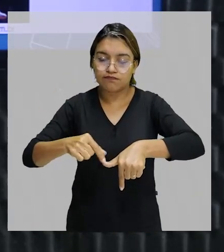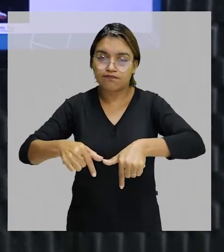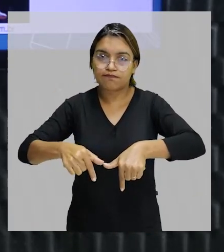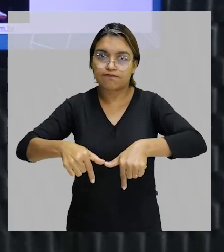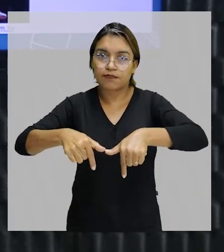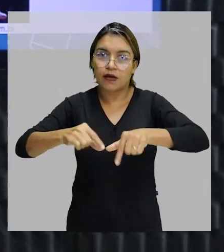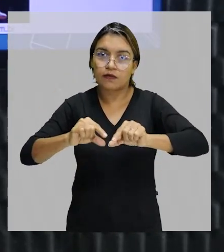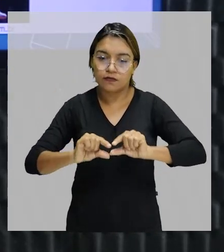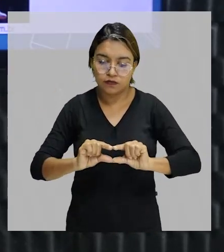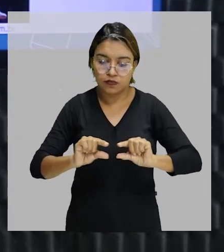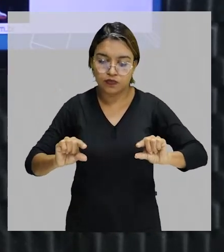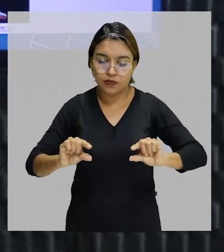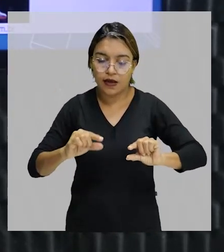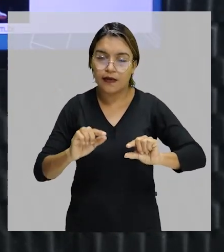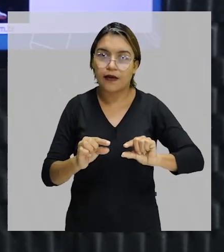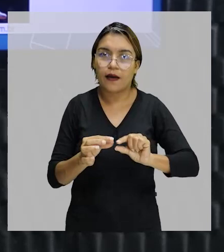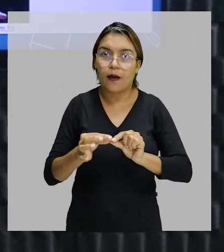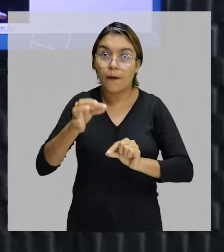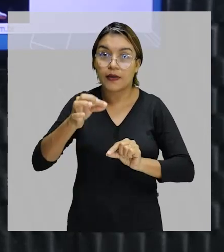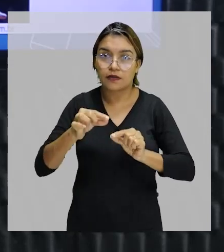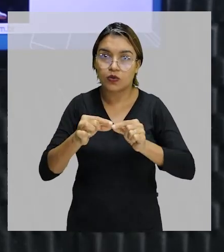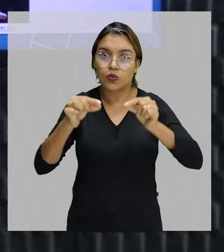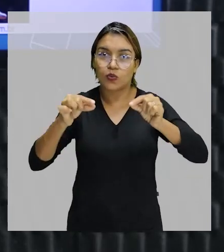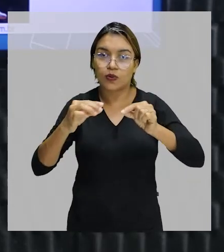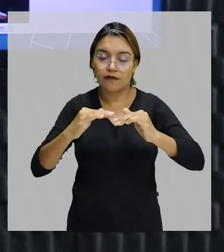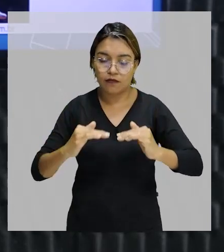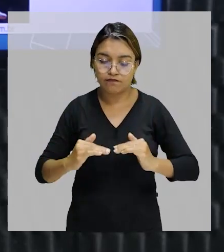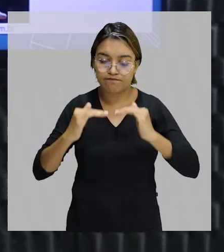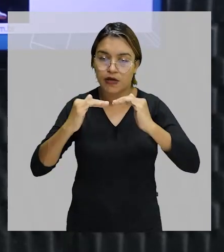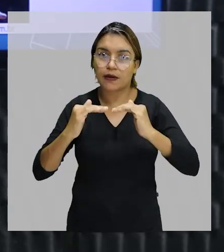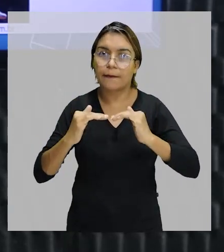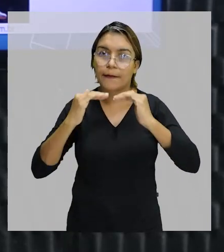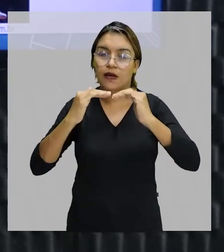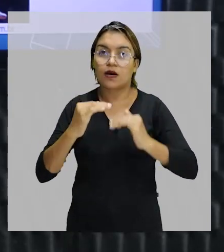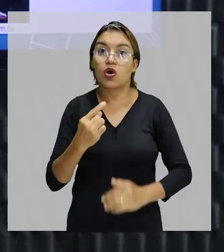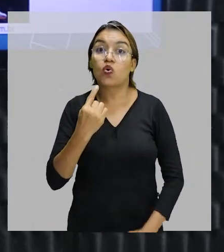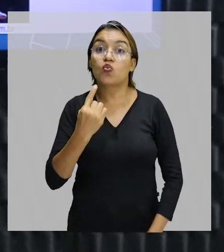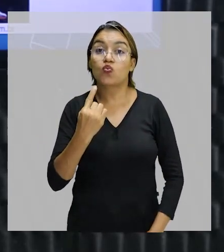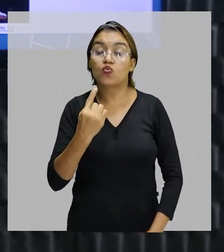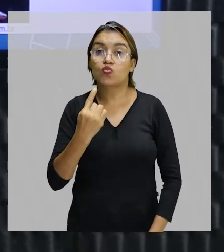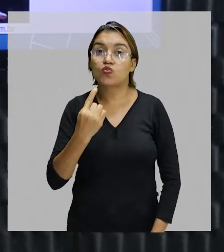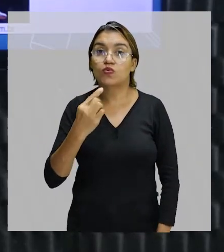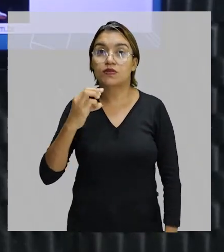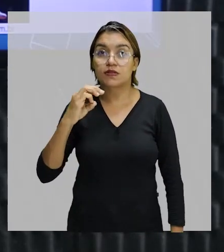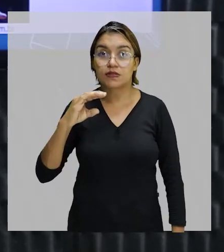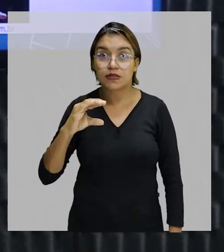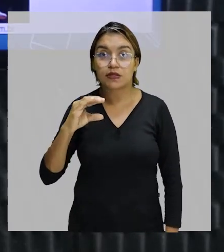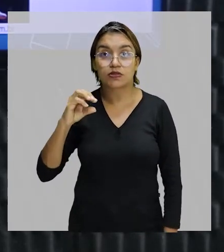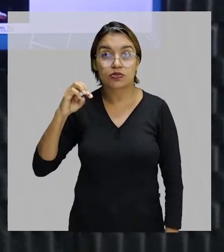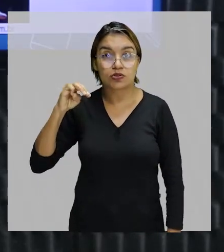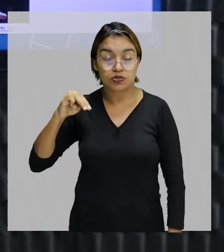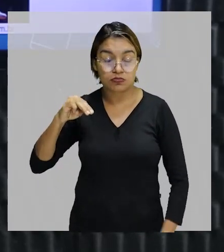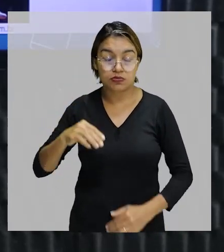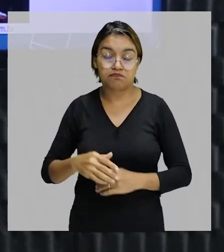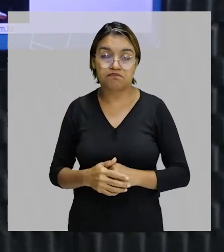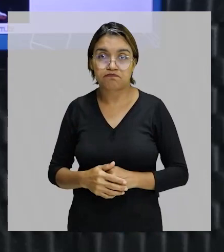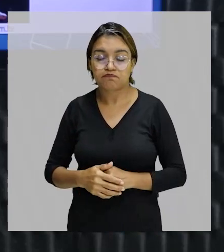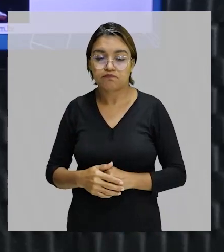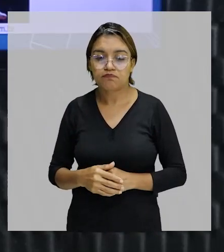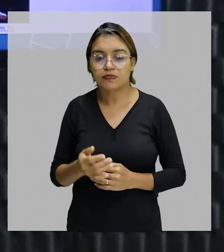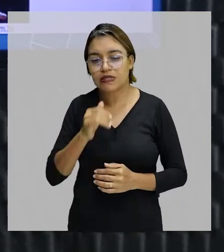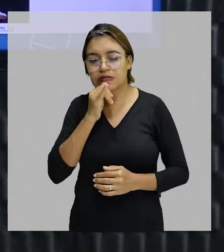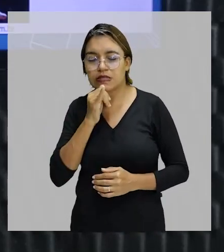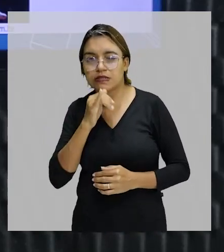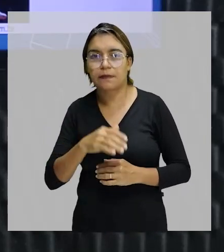o tamanho. Pode aumentar de quanto e quantos centímetros? De 1 centímetro até, ele pode ir aumentando apenas. Então,